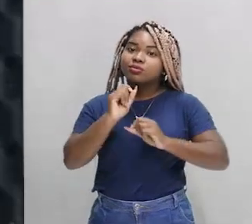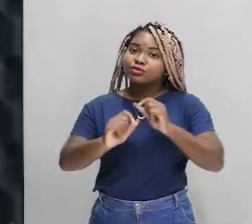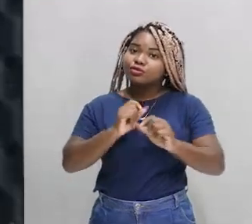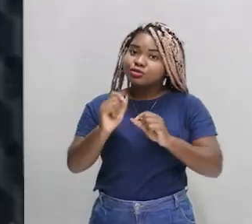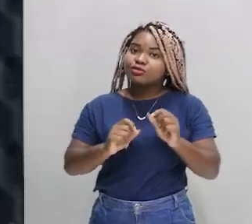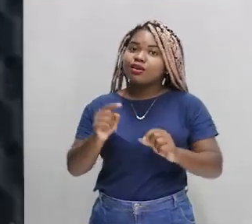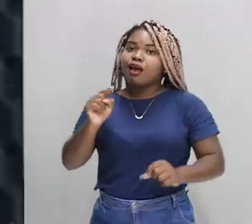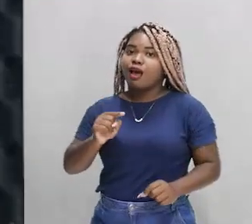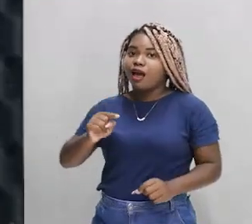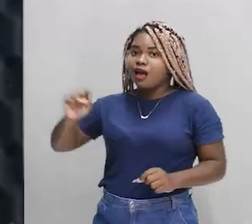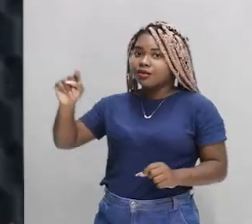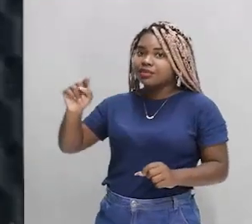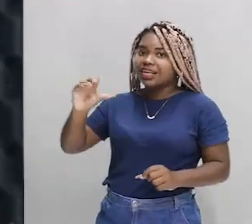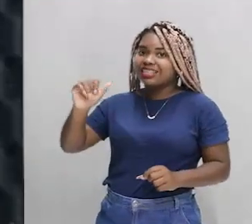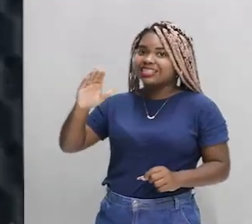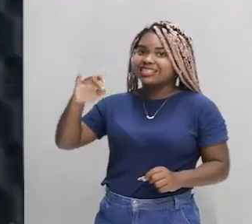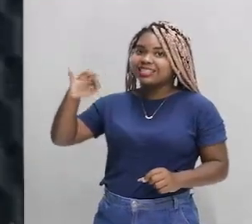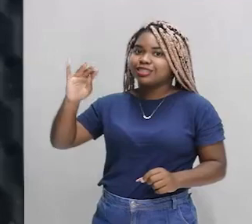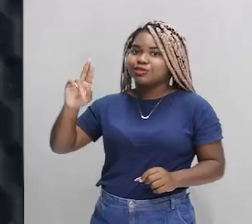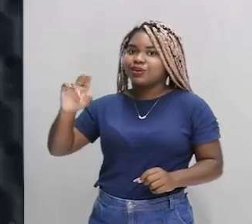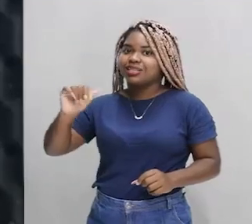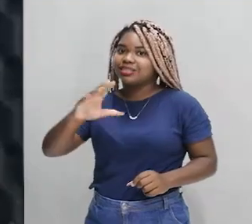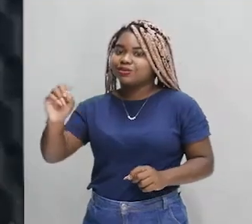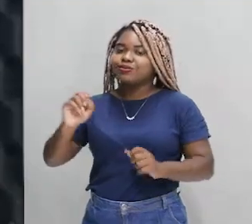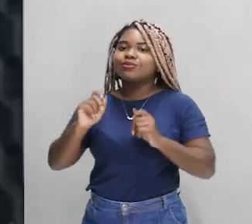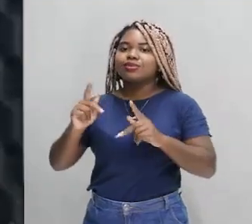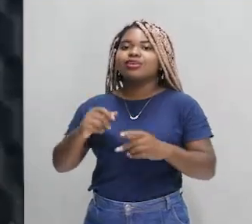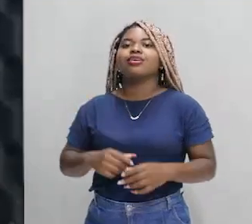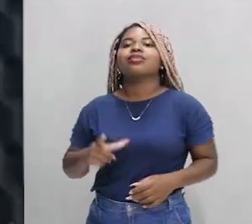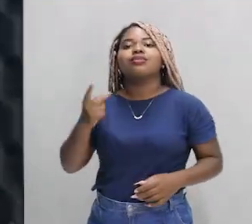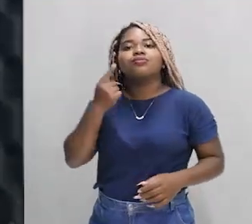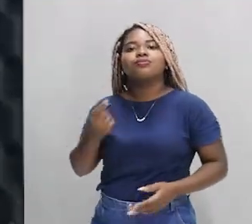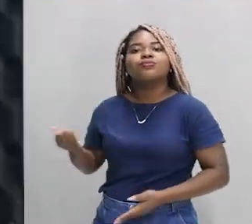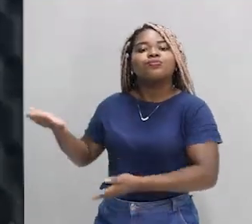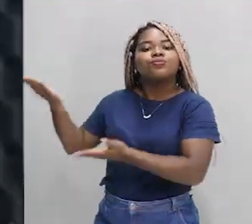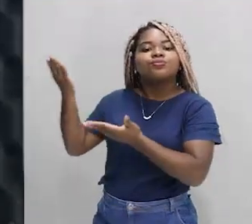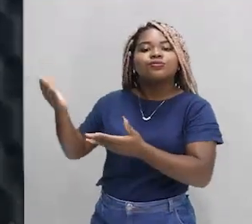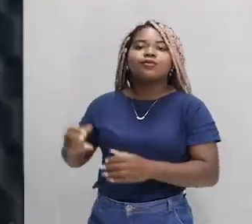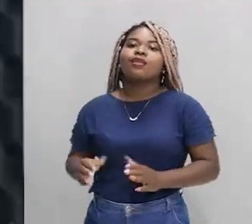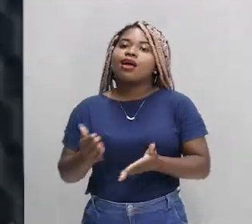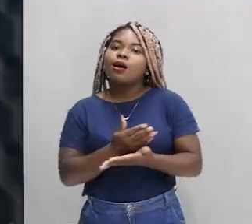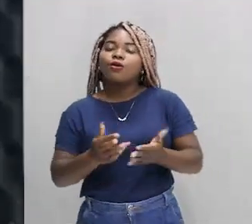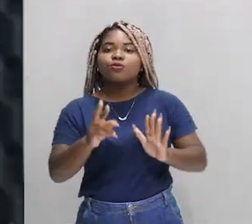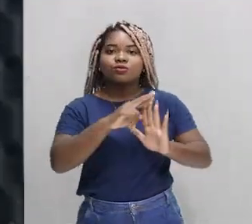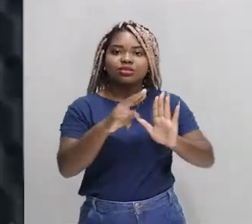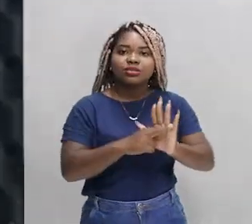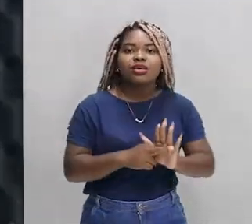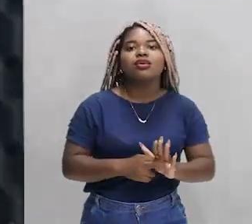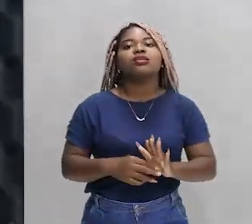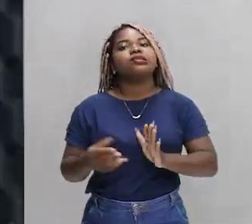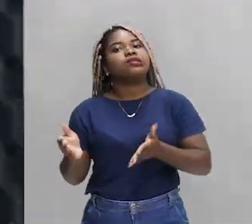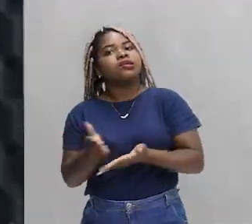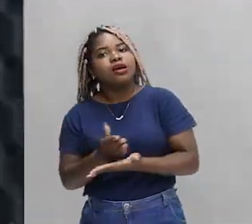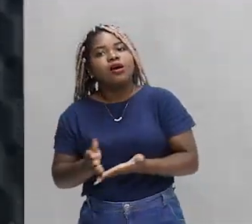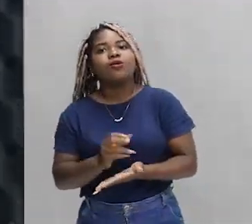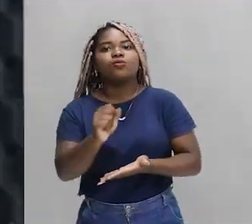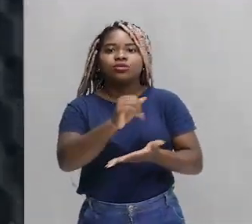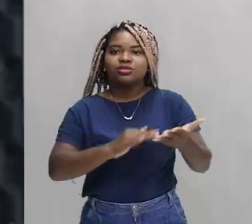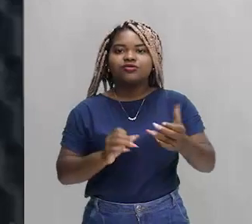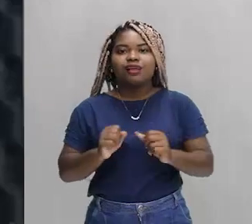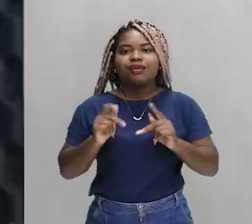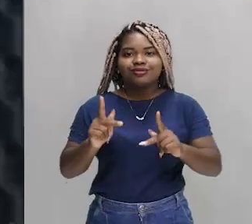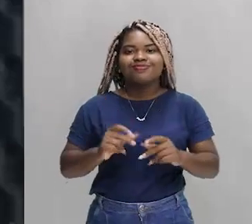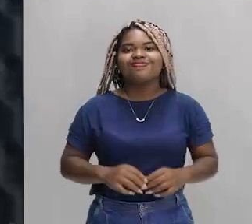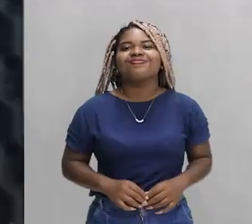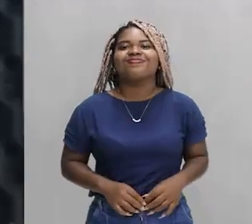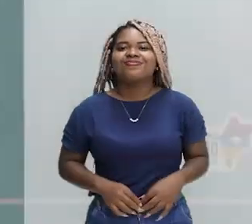a acentuação. Acentuação gráfica, algumas regras básicas da acentuação e também alguns exercícios. Vem comigo.